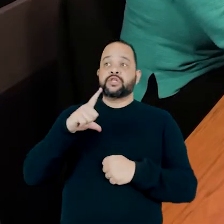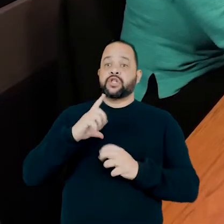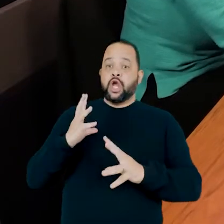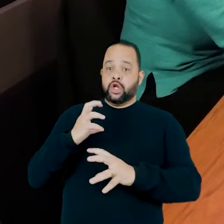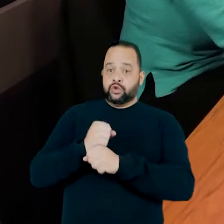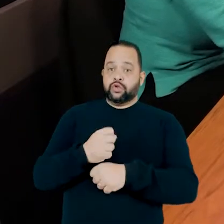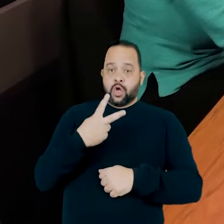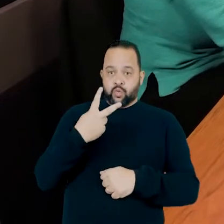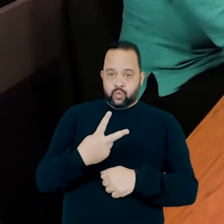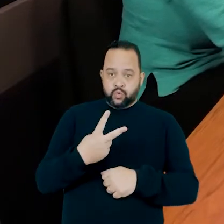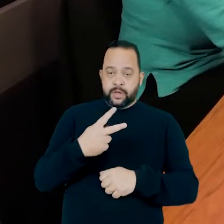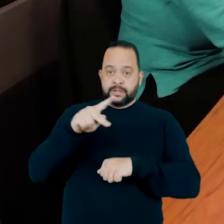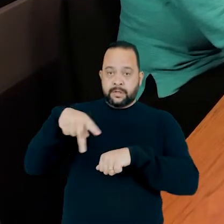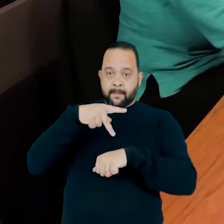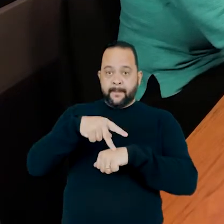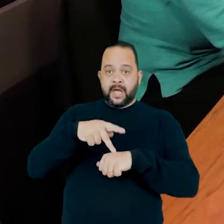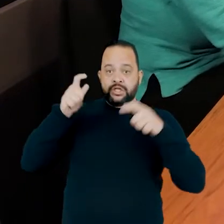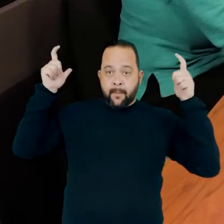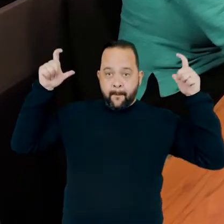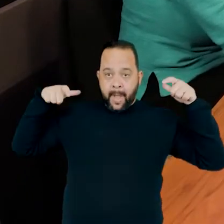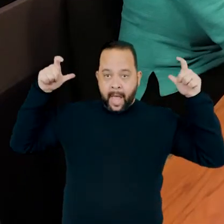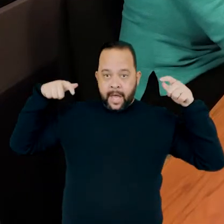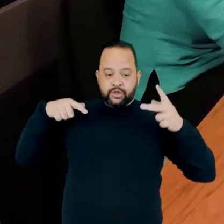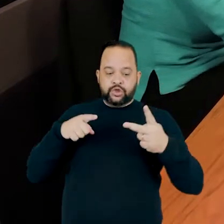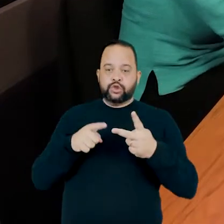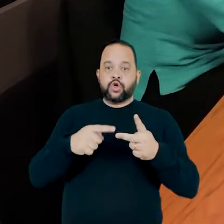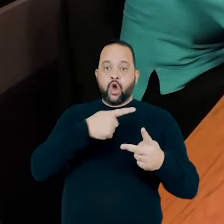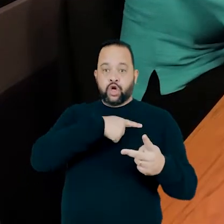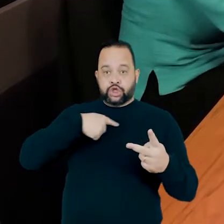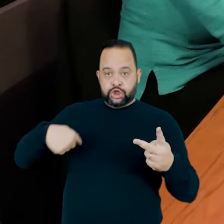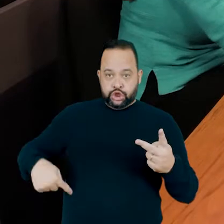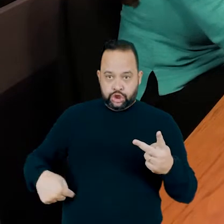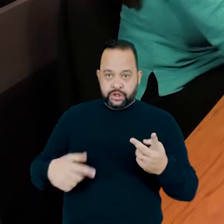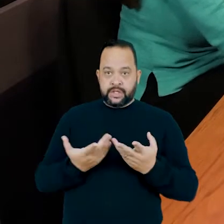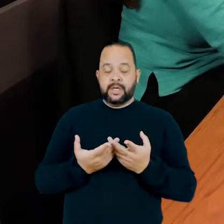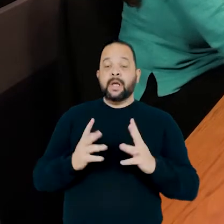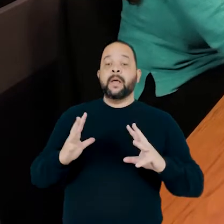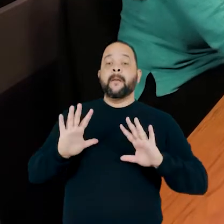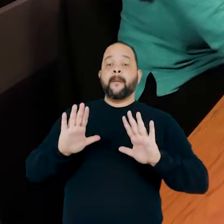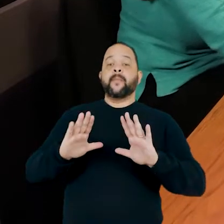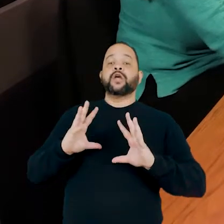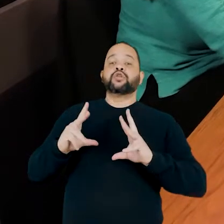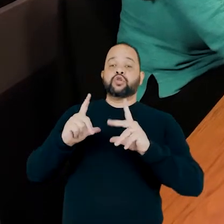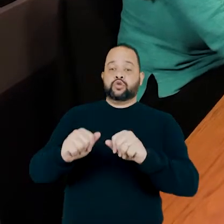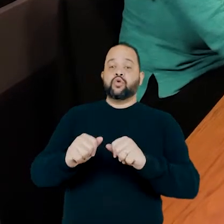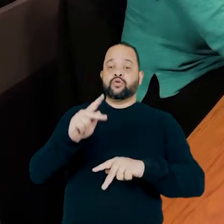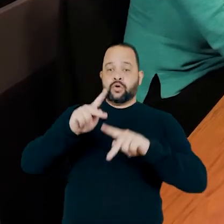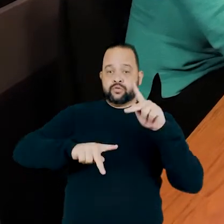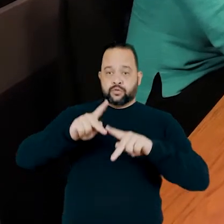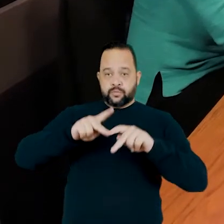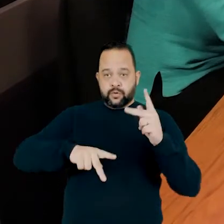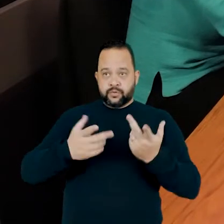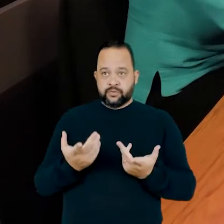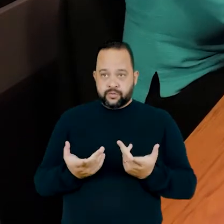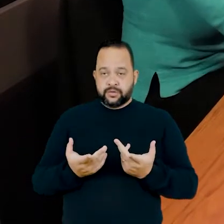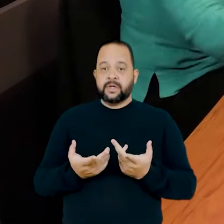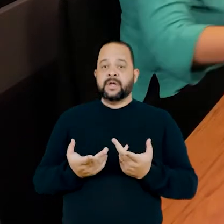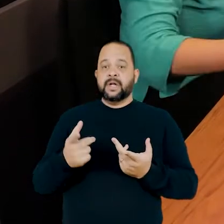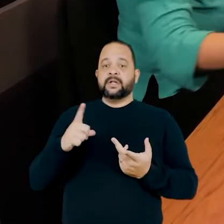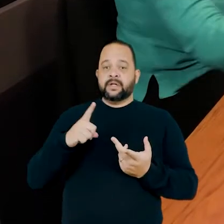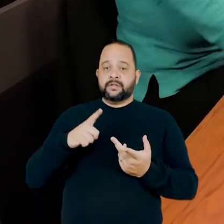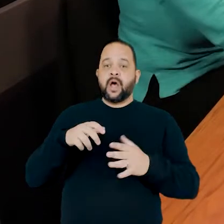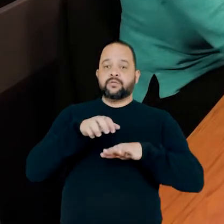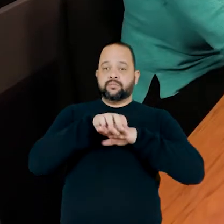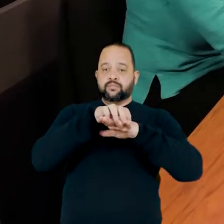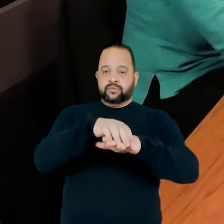fábricas, México e China, né, porém todos os nossos produtos, eles saem de Niles, né, então ali é o nosso hub pra